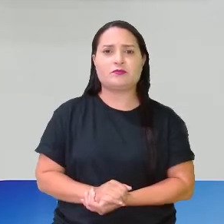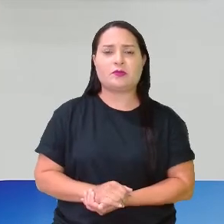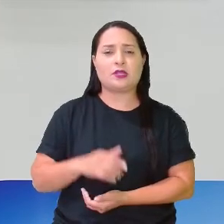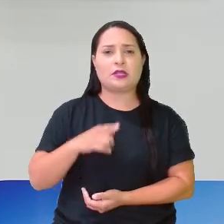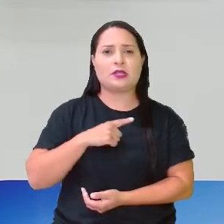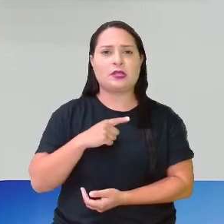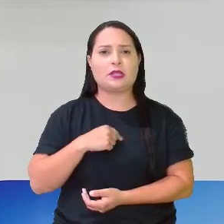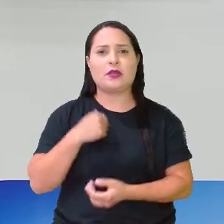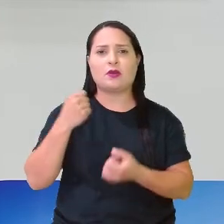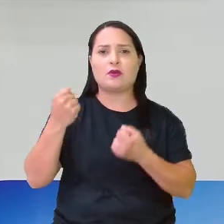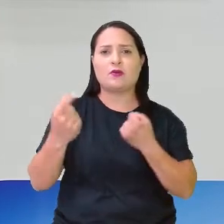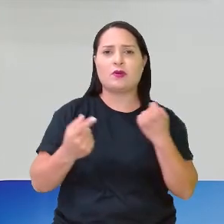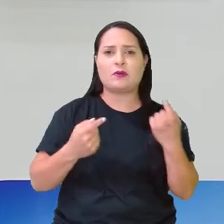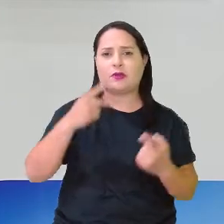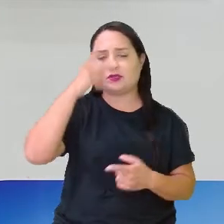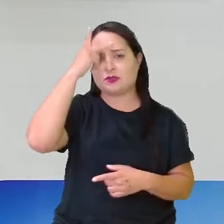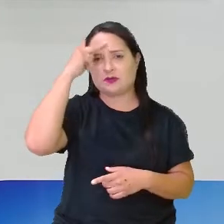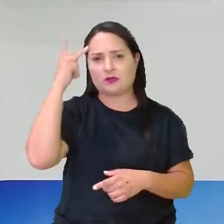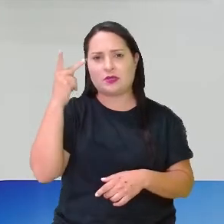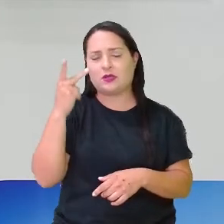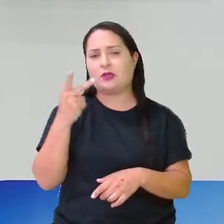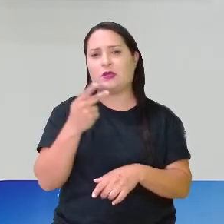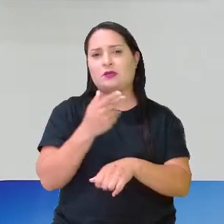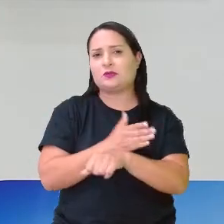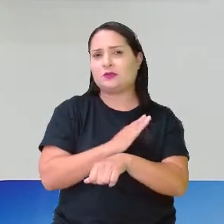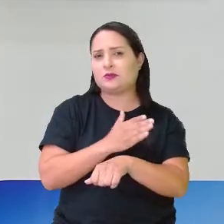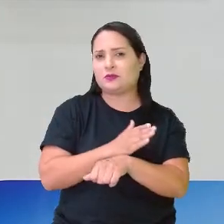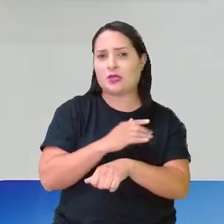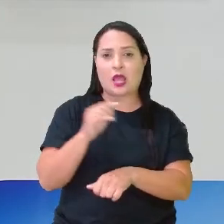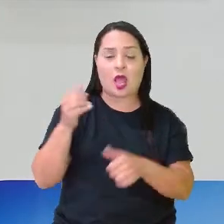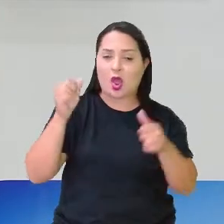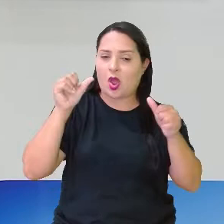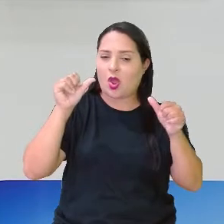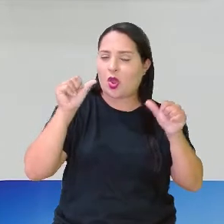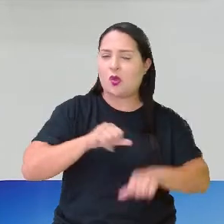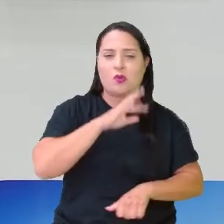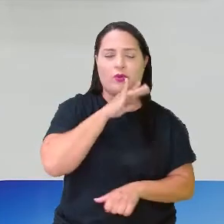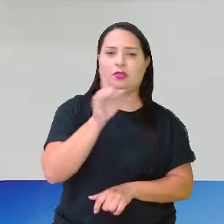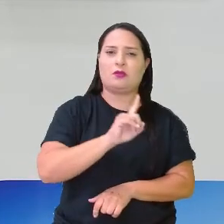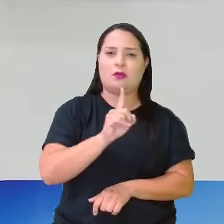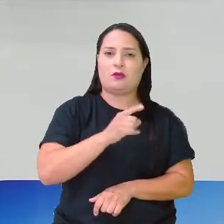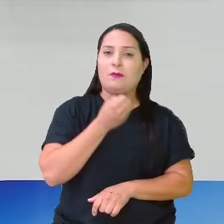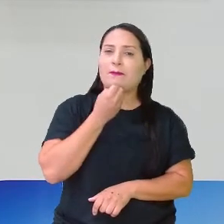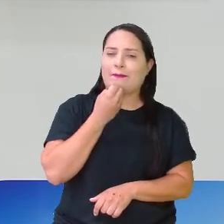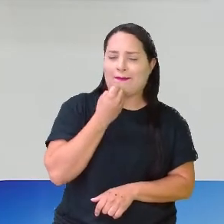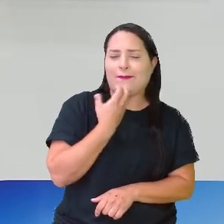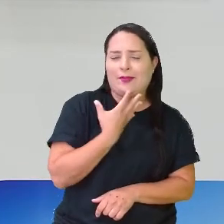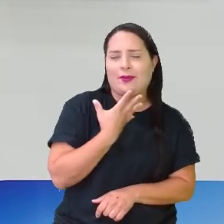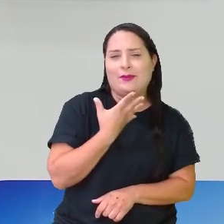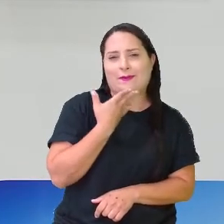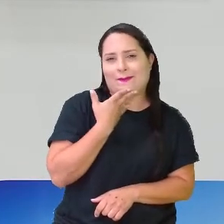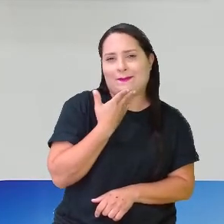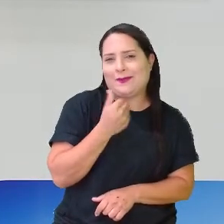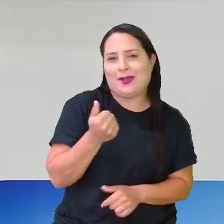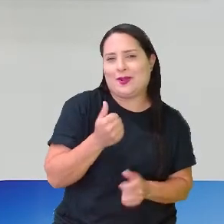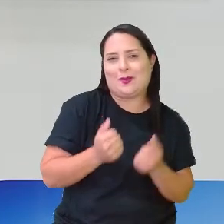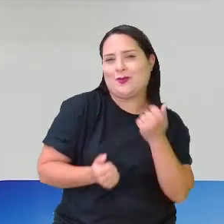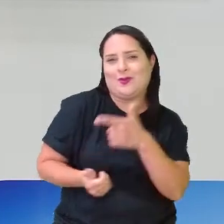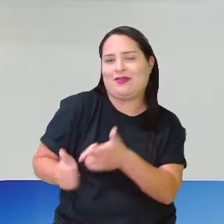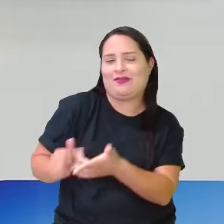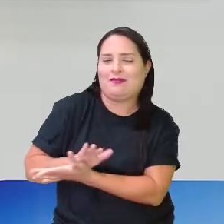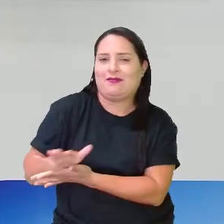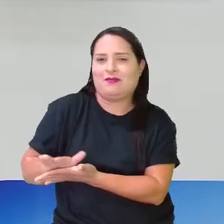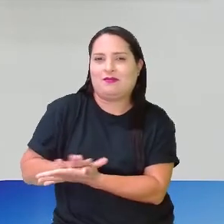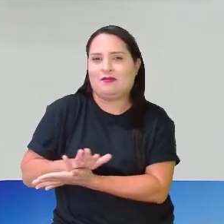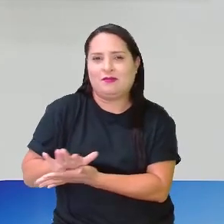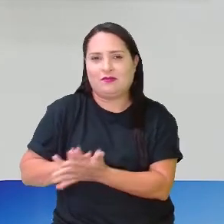faz uns exercícios esporádicos e que não é ruim, pelo amor de Deus, é bom, é melhor do que nada, mas quando a